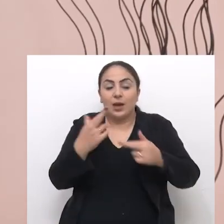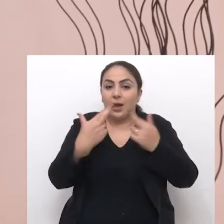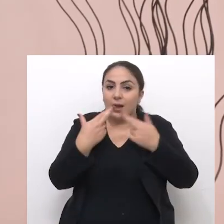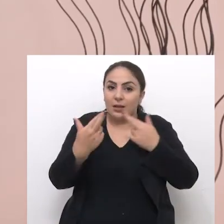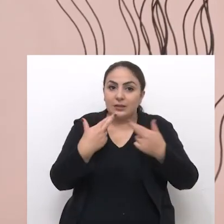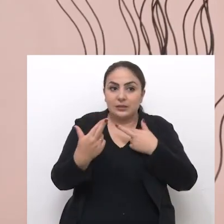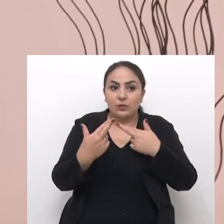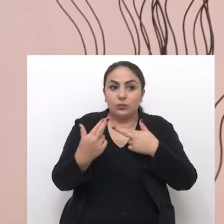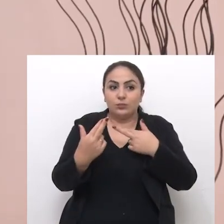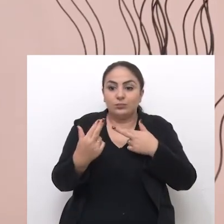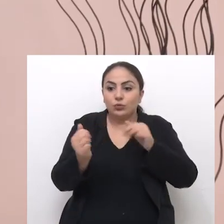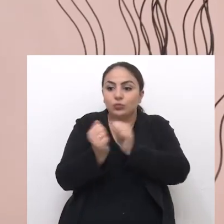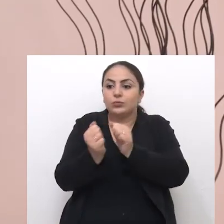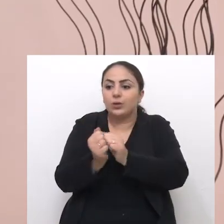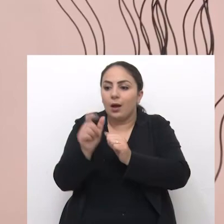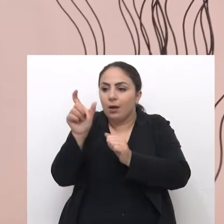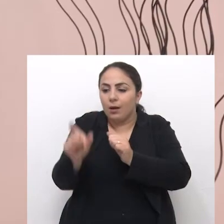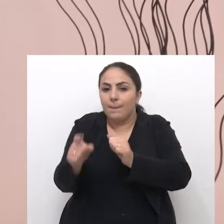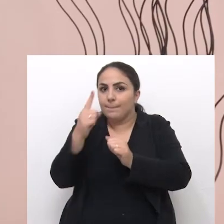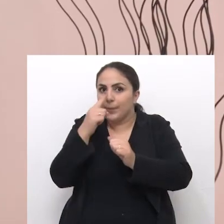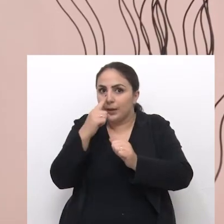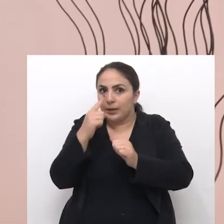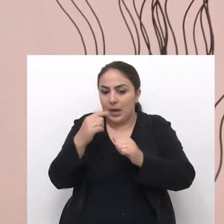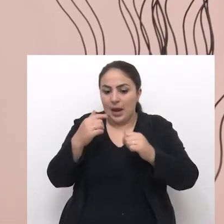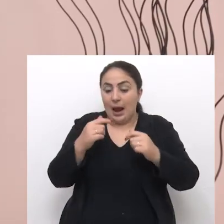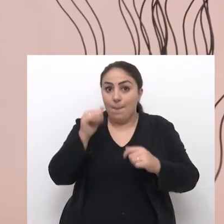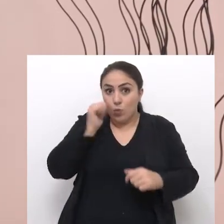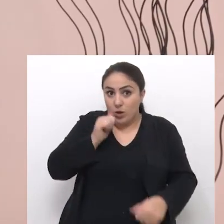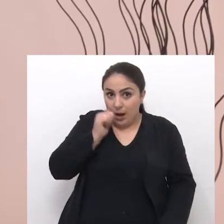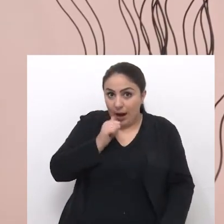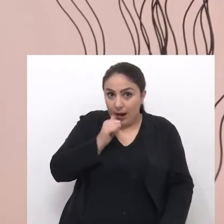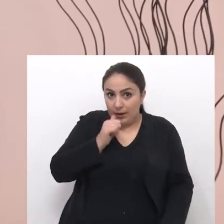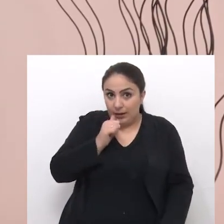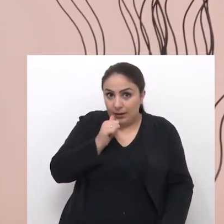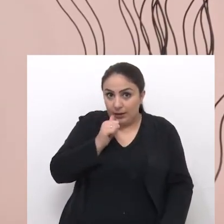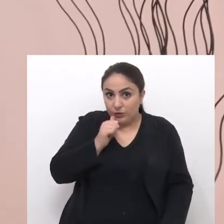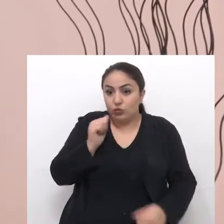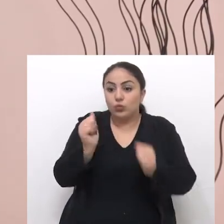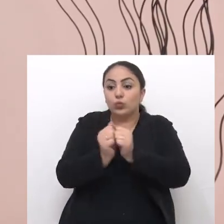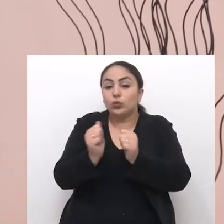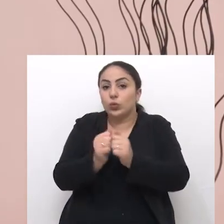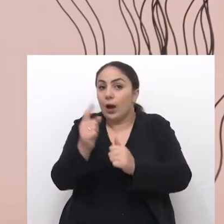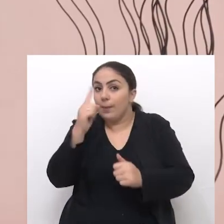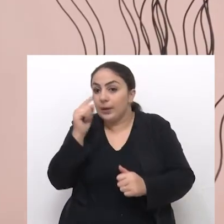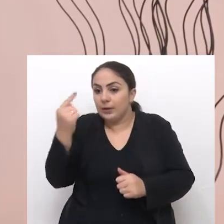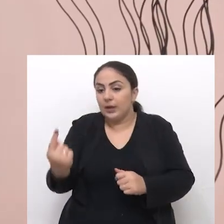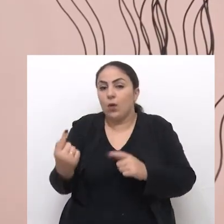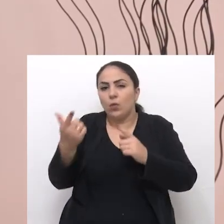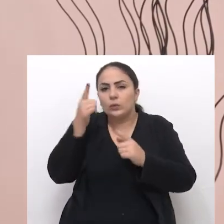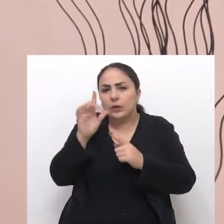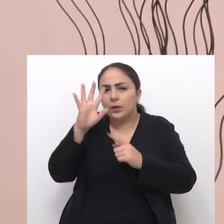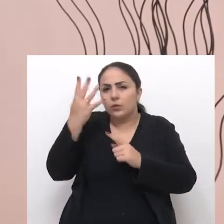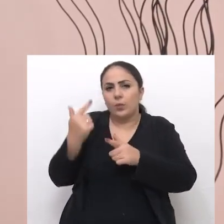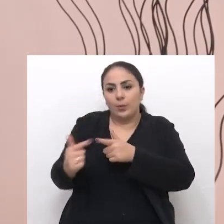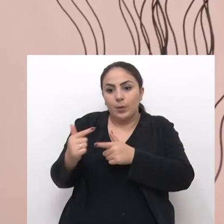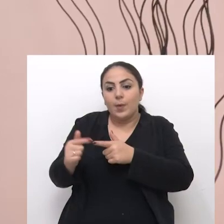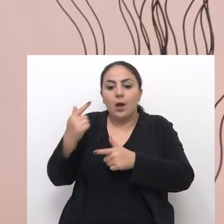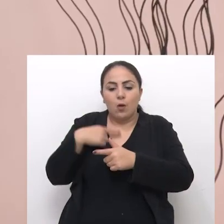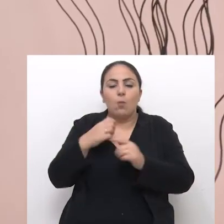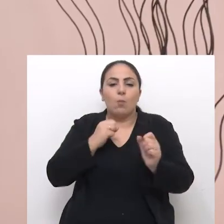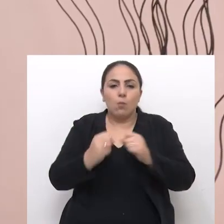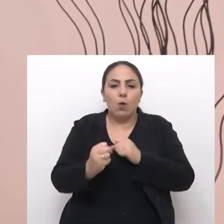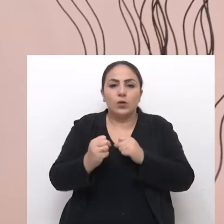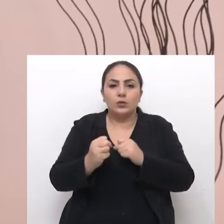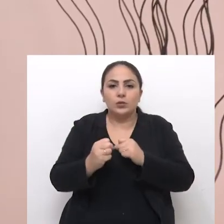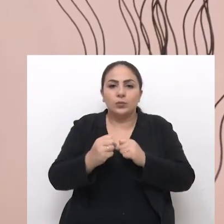o relacionamento dela com a mãe dela. Quando eu resolvo o meu relacionamento com a minha mãe, posso ser mãe da minha filha.